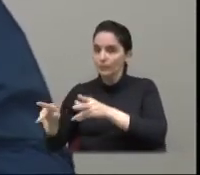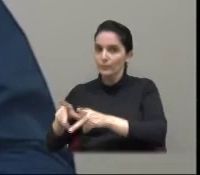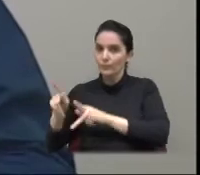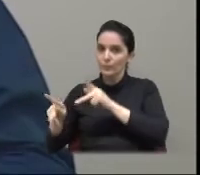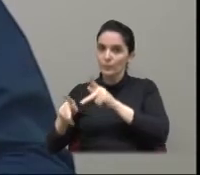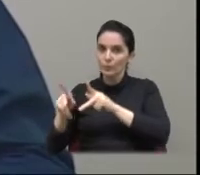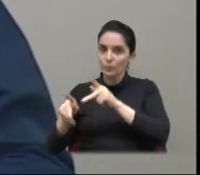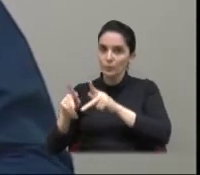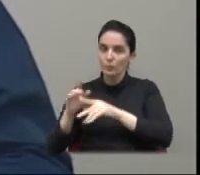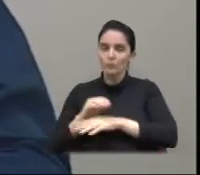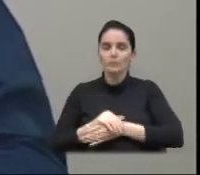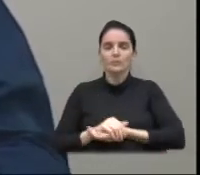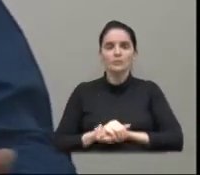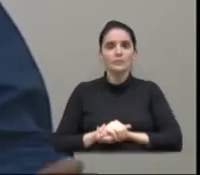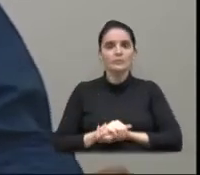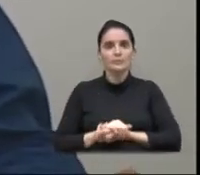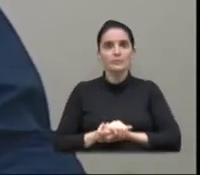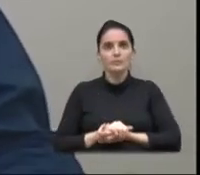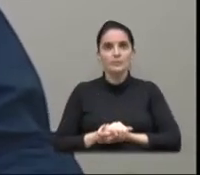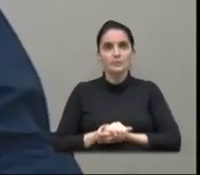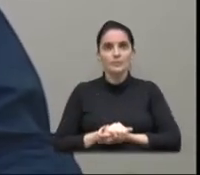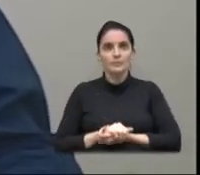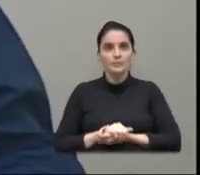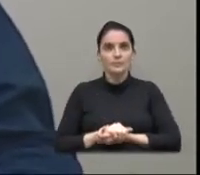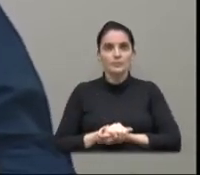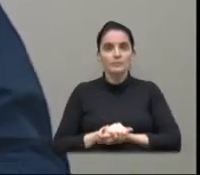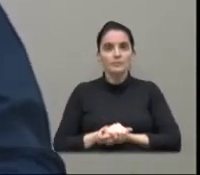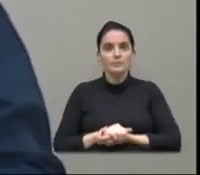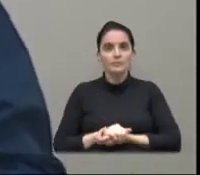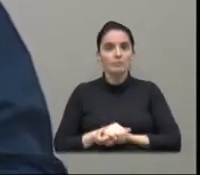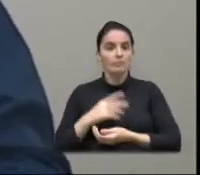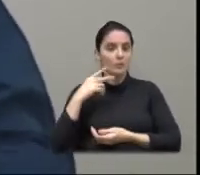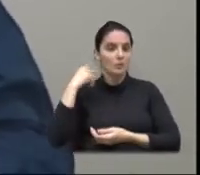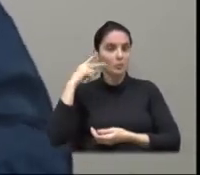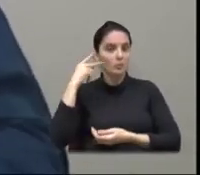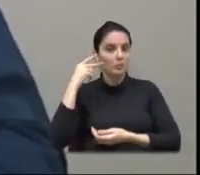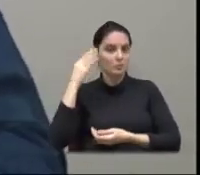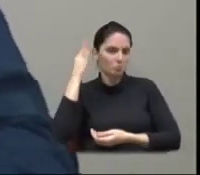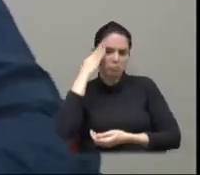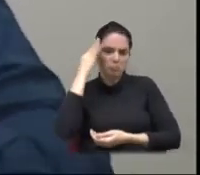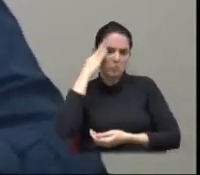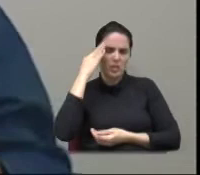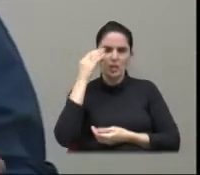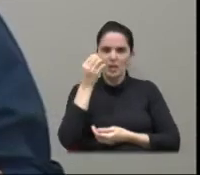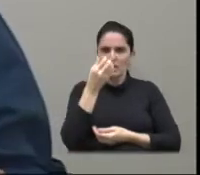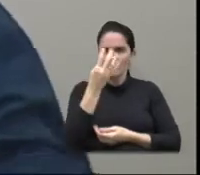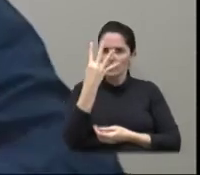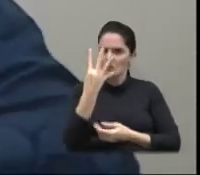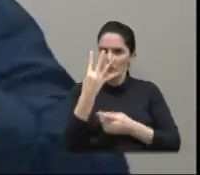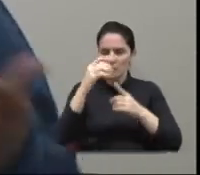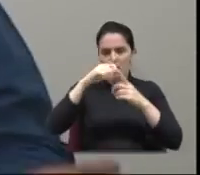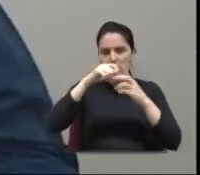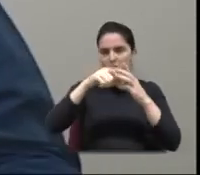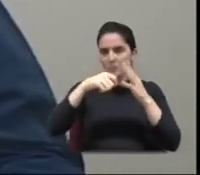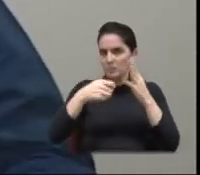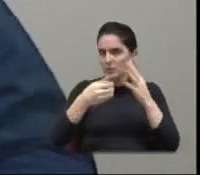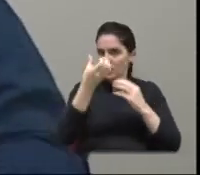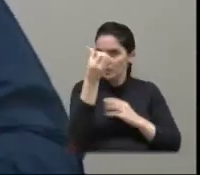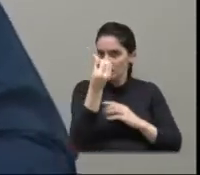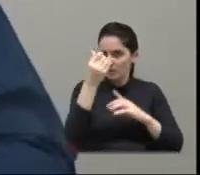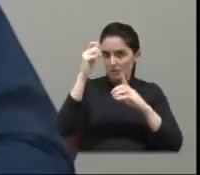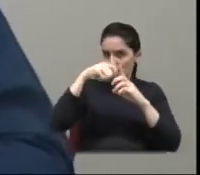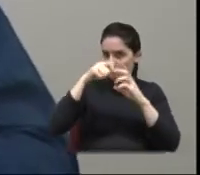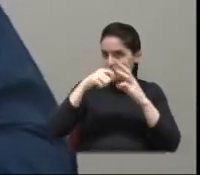poder fazer um requerimento. Nós não podemos avaliar se está 4 meses, 6 meses, 1 mês. Enfim,